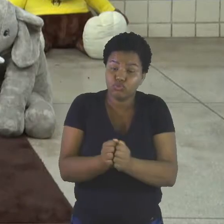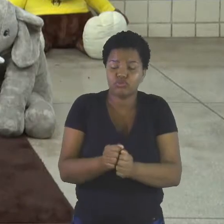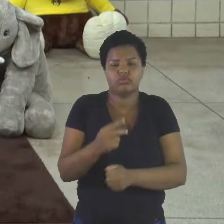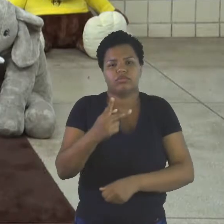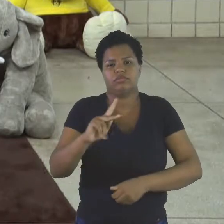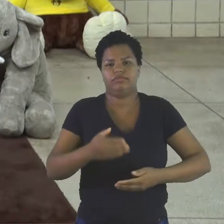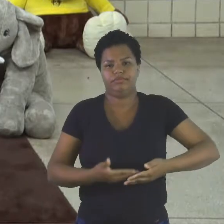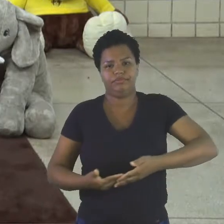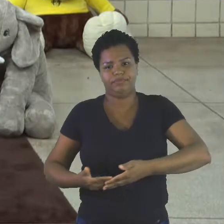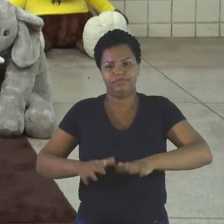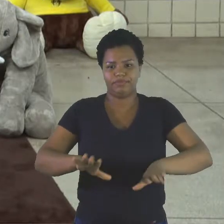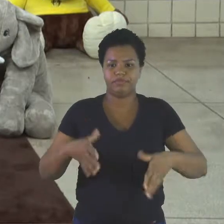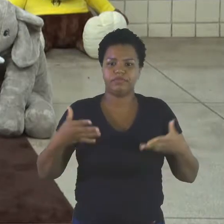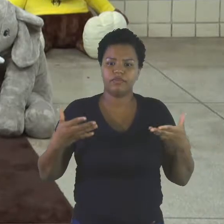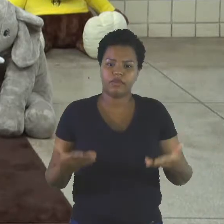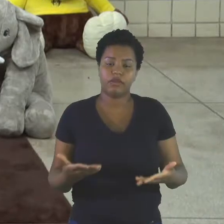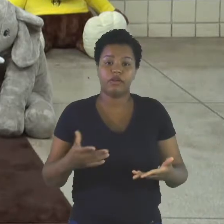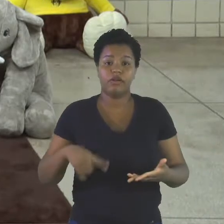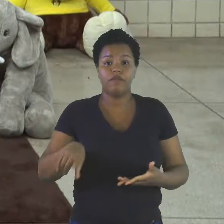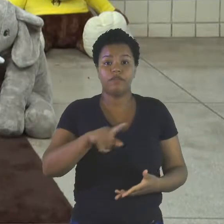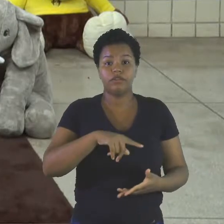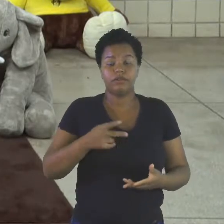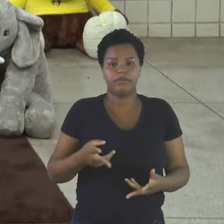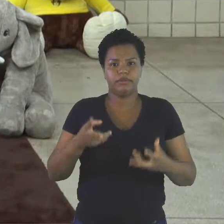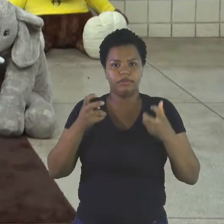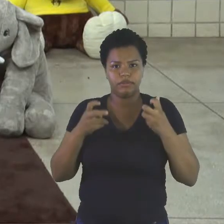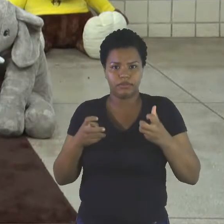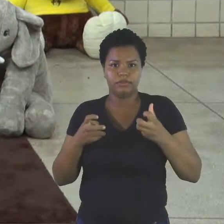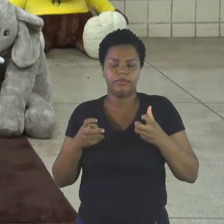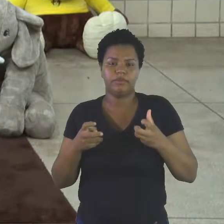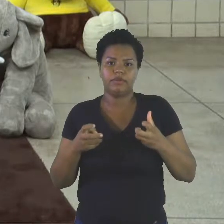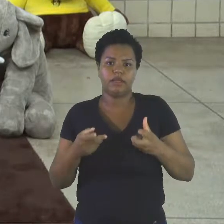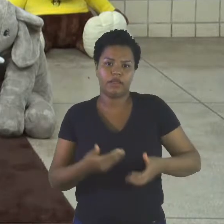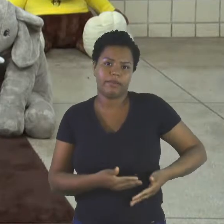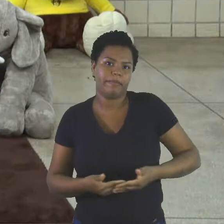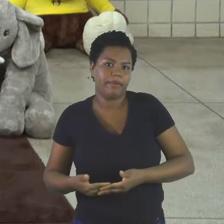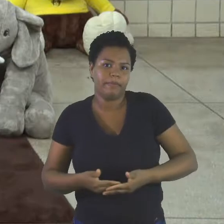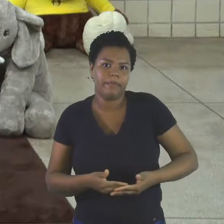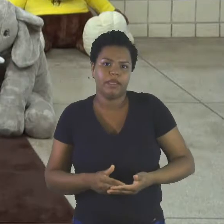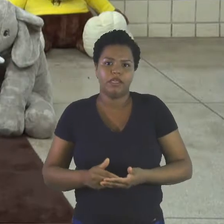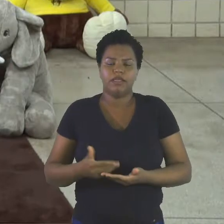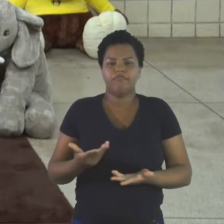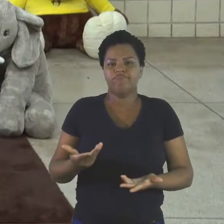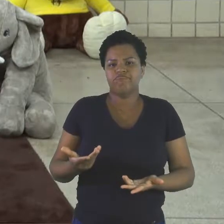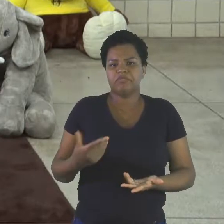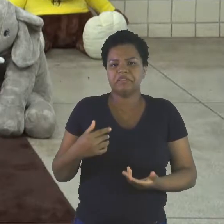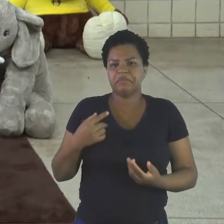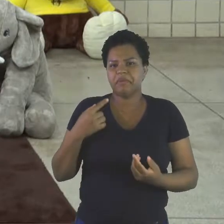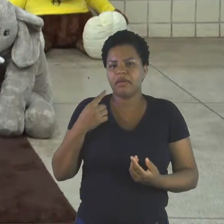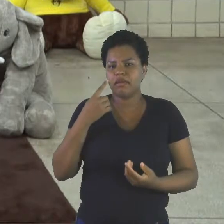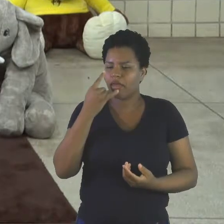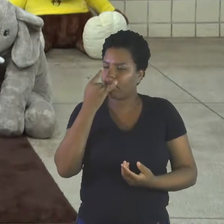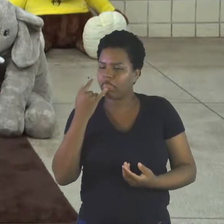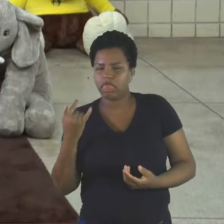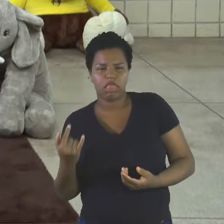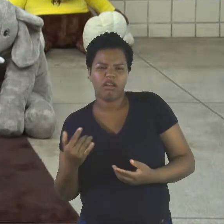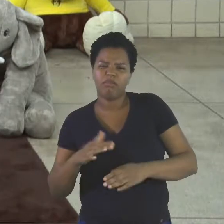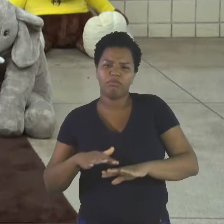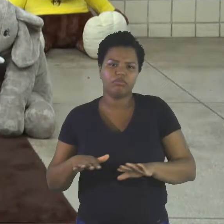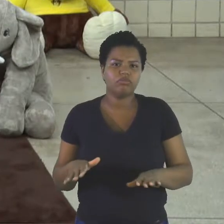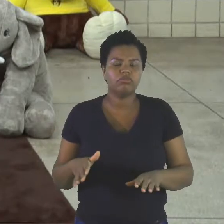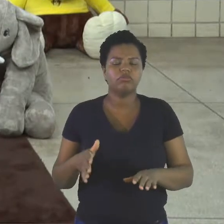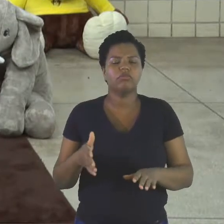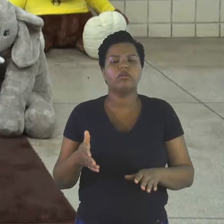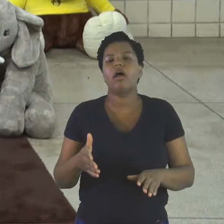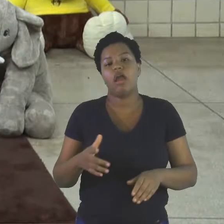Então é isso de forma quando você perceber que o bebê já não tem mais nenhum interesse por essa brincadeira